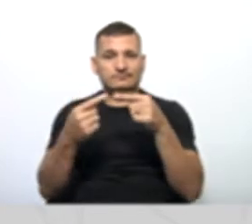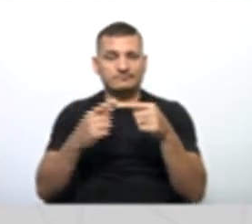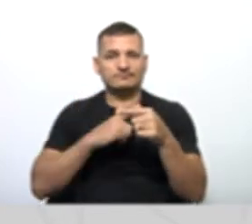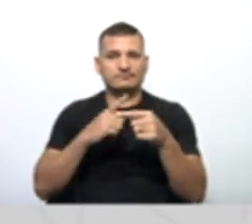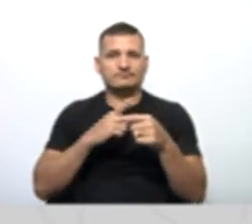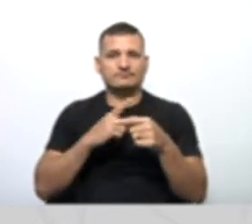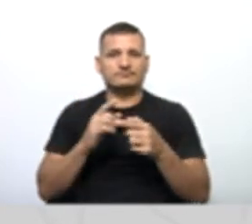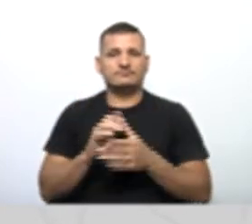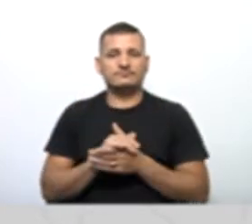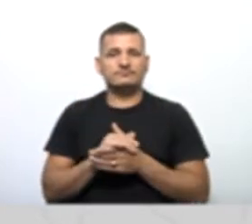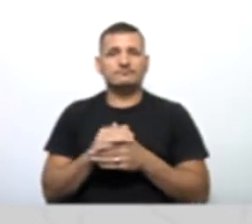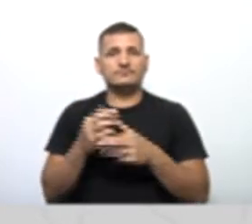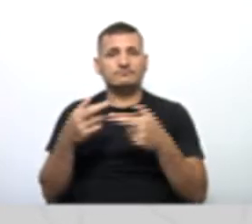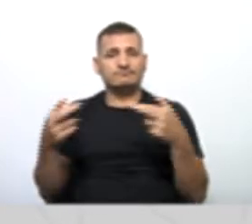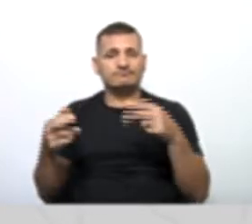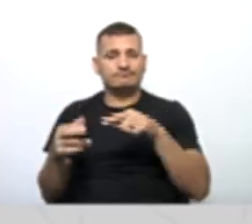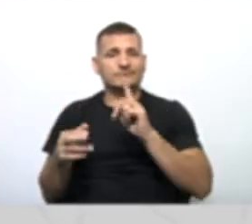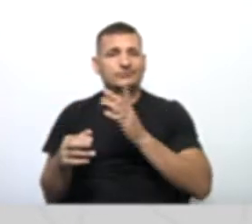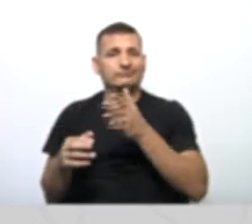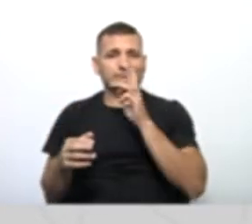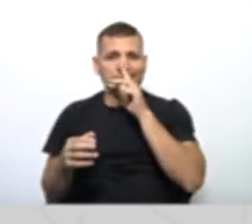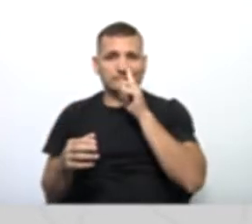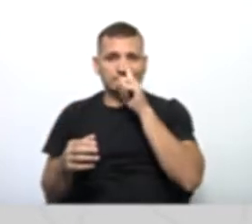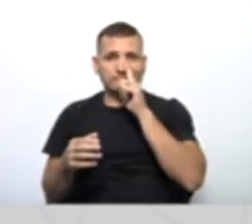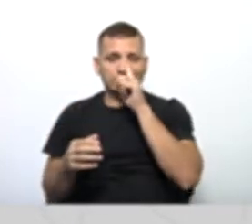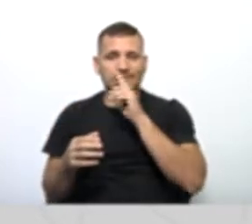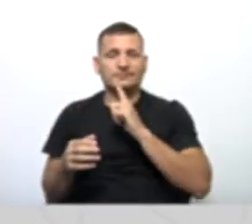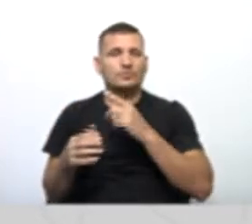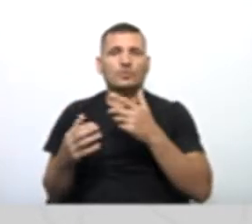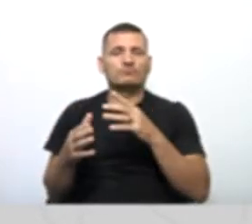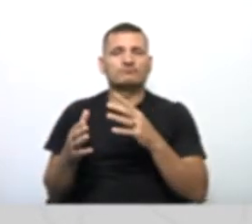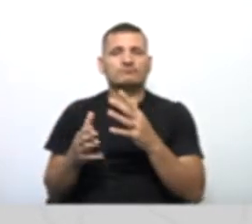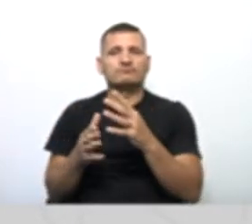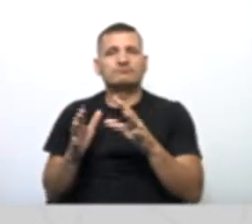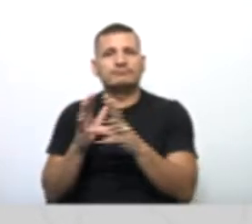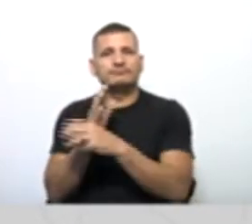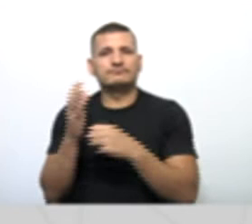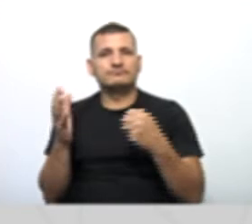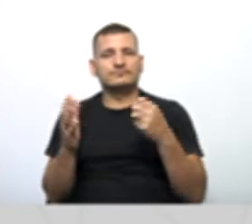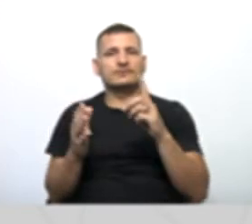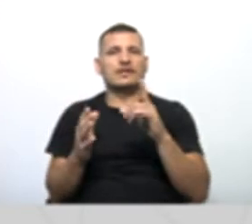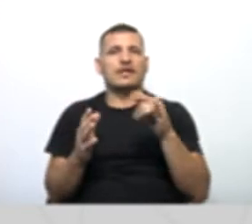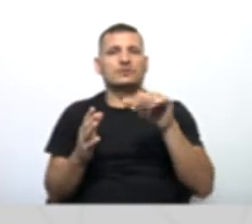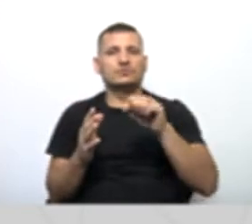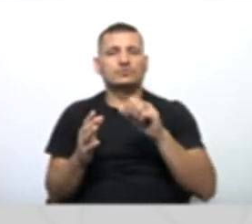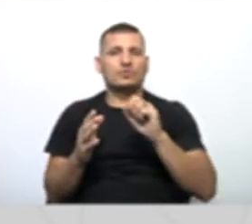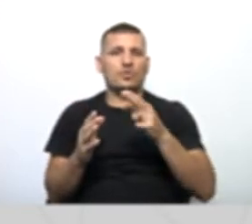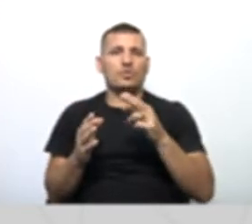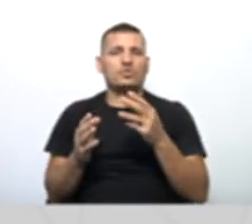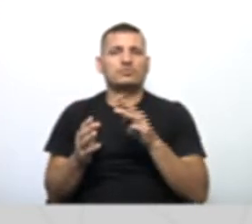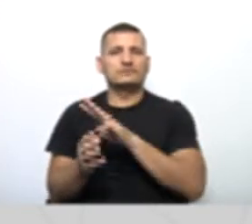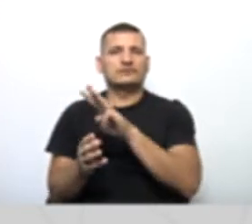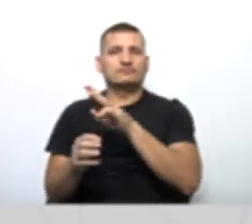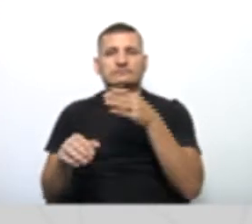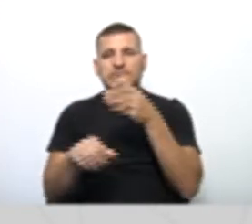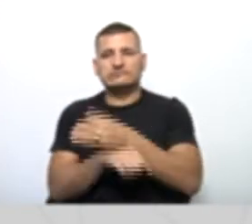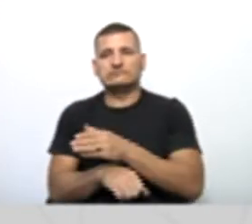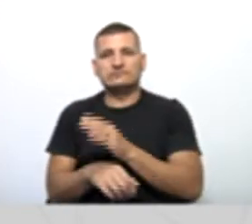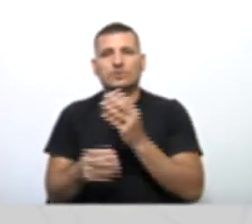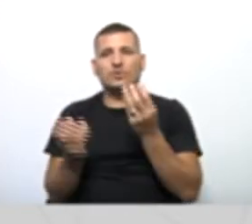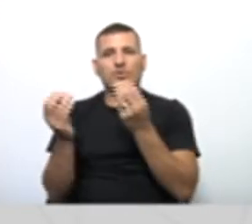já expõe risco. Ah, qual o risco de sequestro de dados ou de falsificarem a página da minha empresa, né,